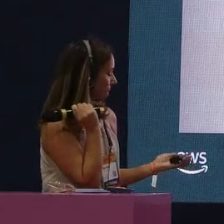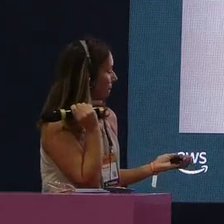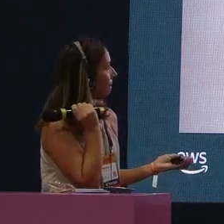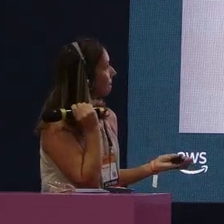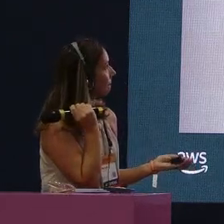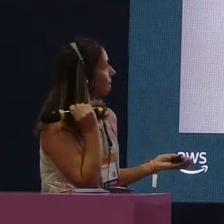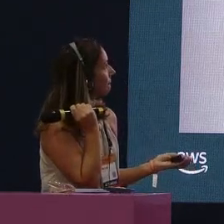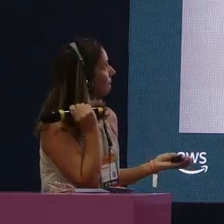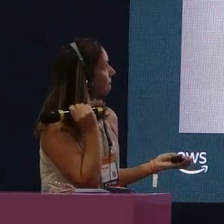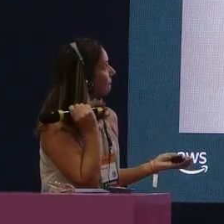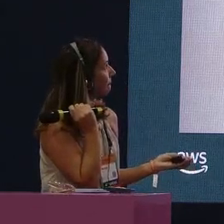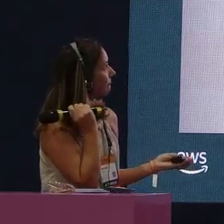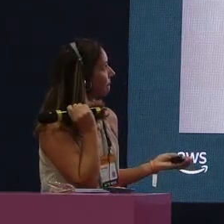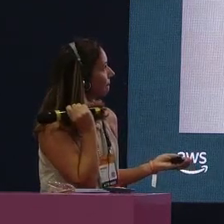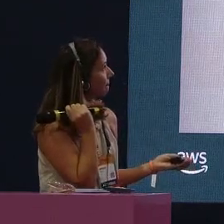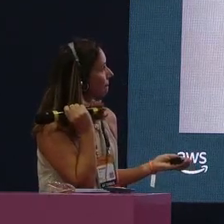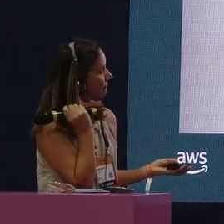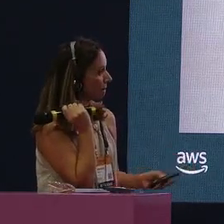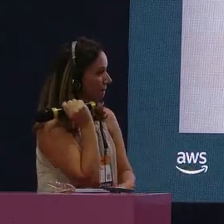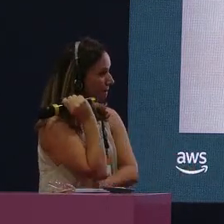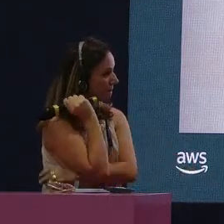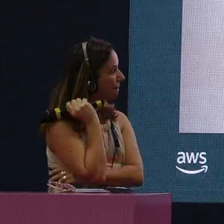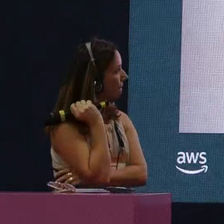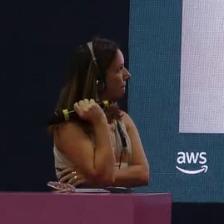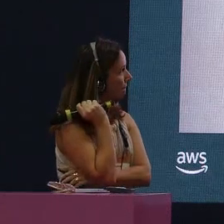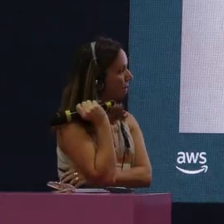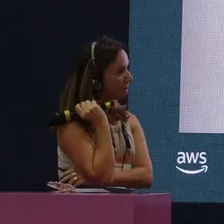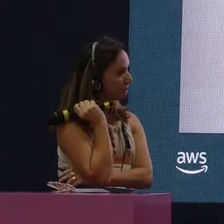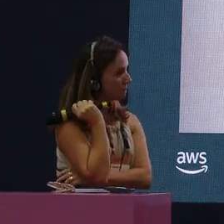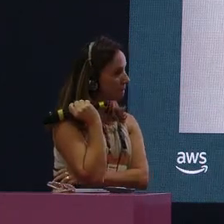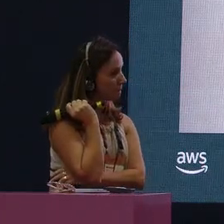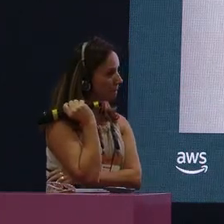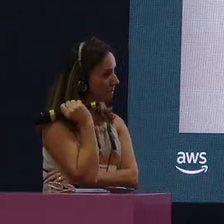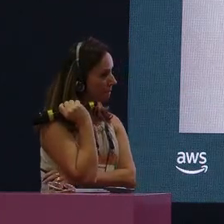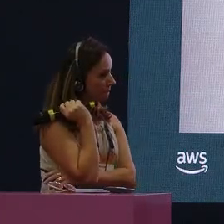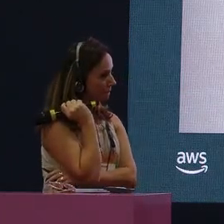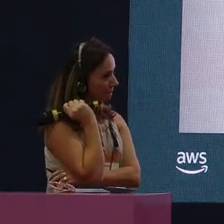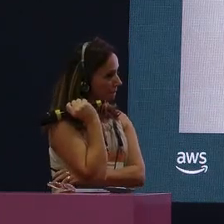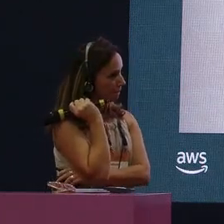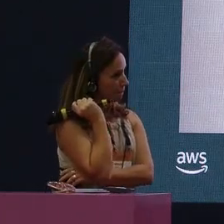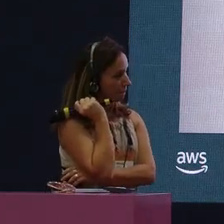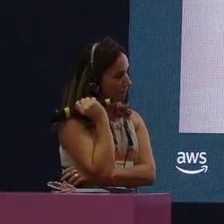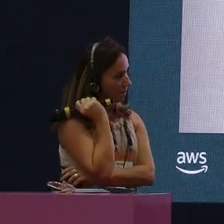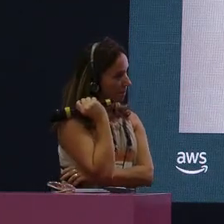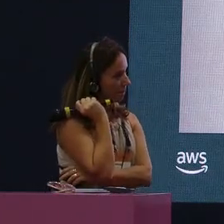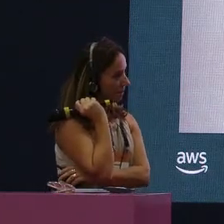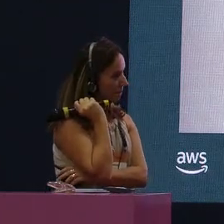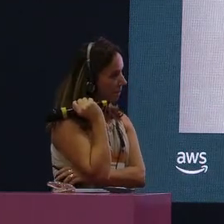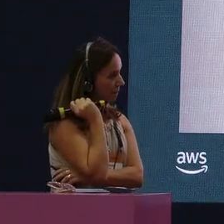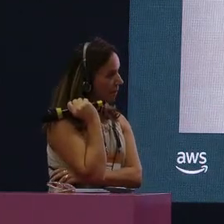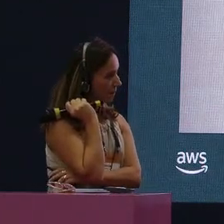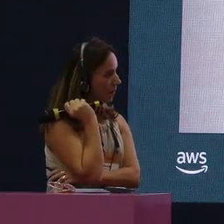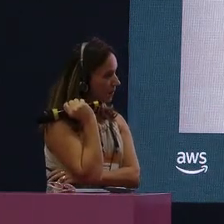SIM, que a gente mostra aqui todo, em algum slide, que é o sistema interligado nacional. Tem toda essa rede, né,